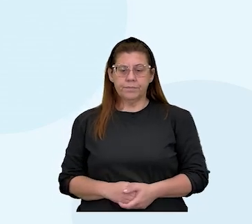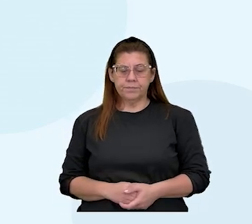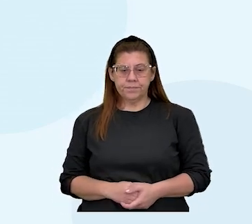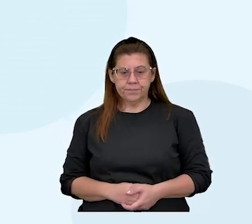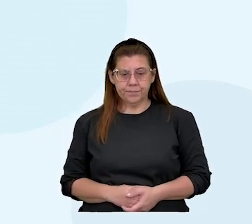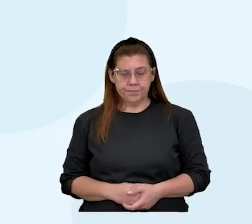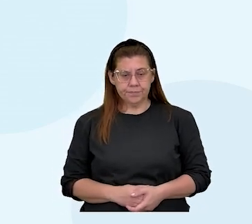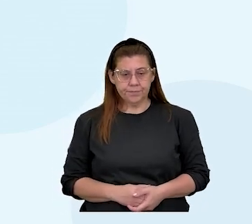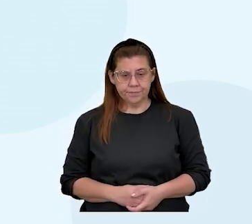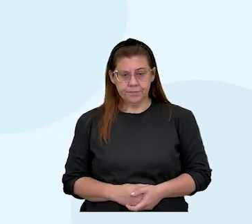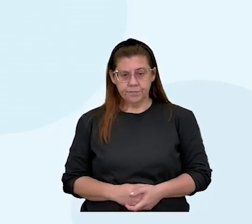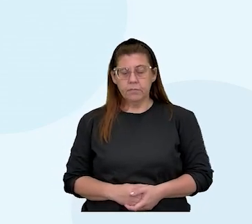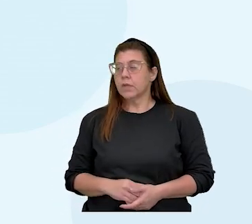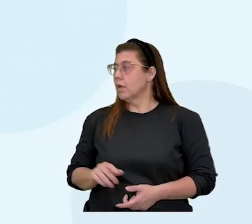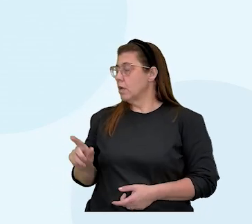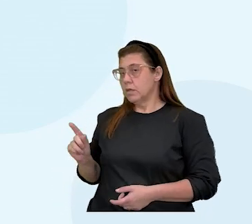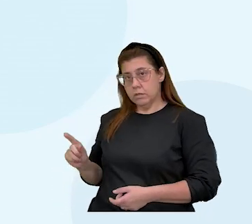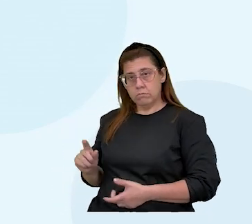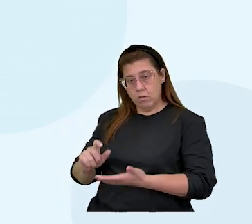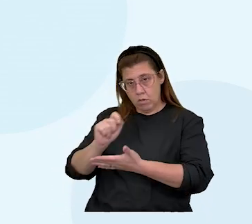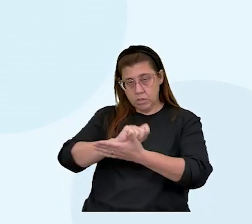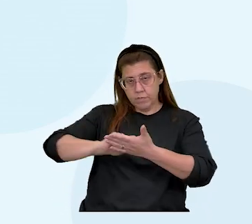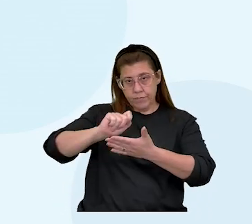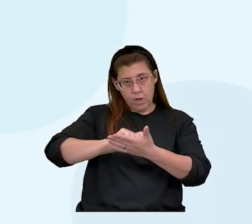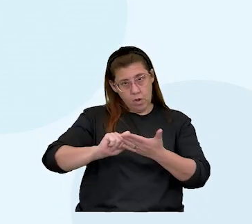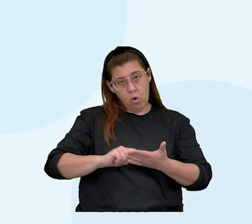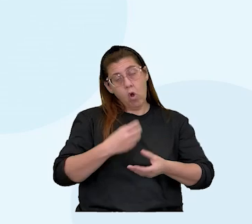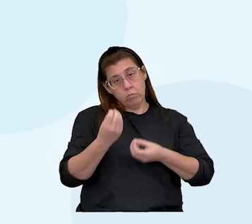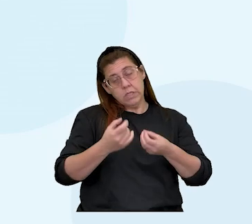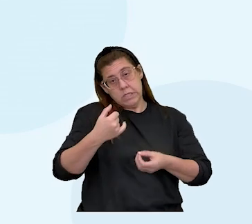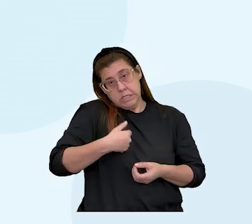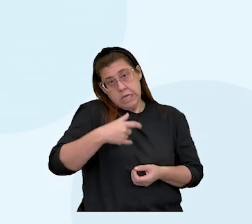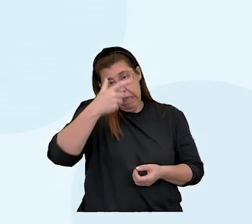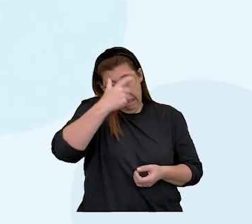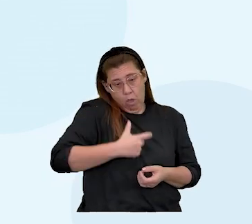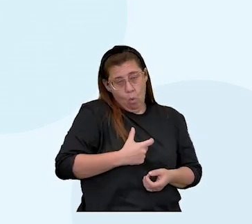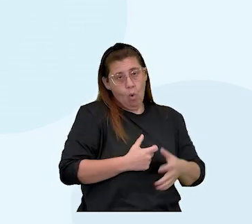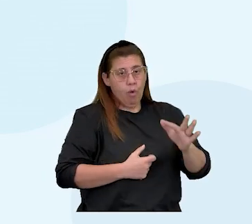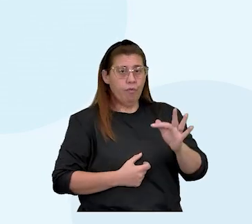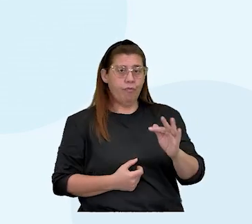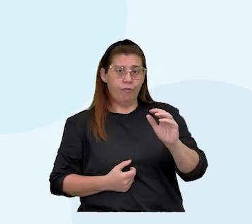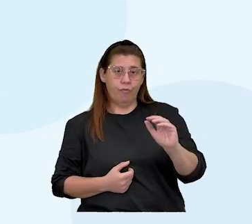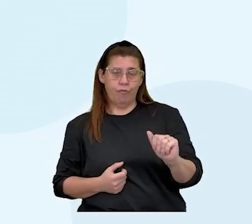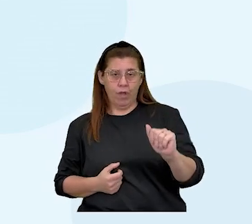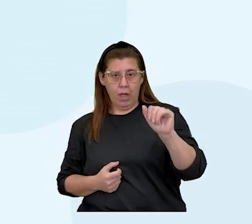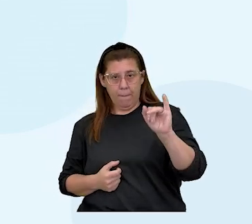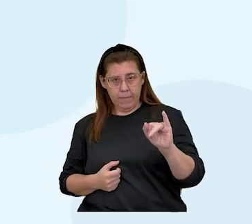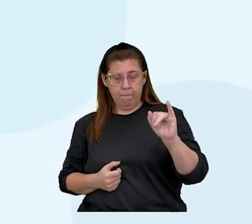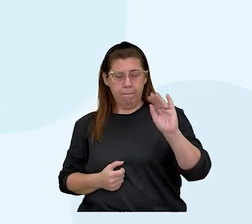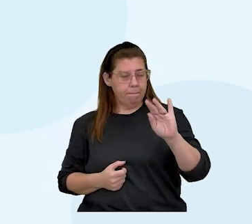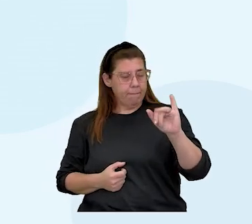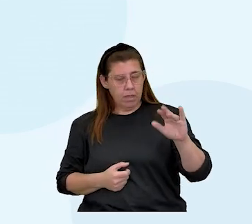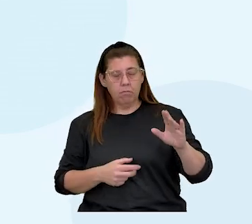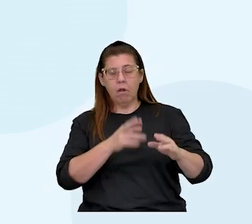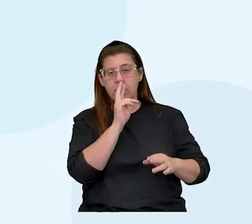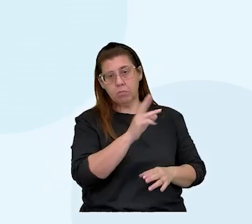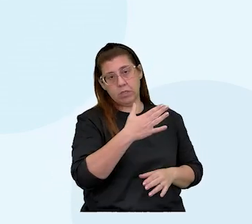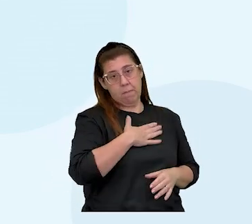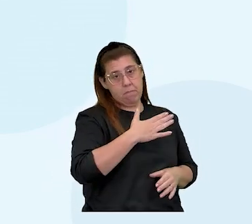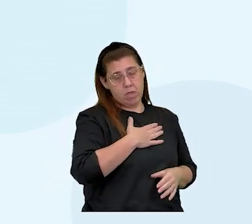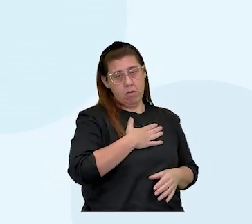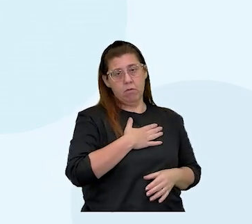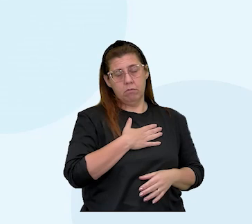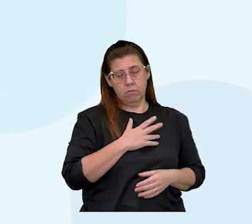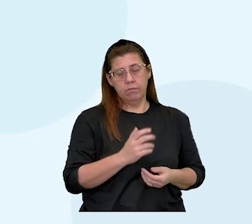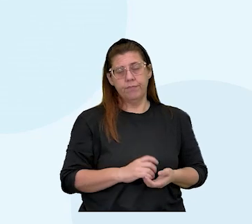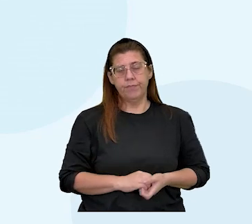Então aqui, nesse caso aqui, eu estou escrevendo como se eu fosse Fabiana. E aí eu estou colocando a minha resposta, se fosse a minha resposta. No